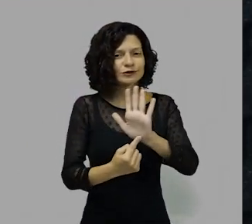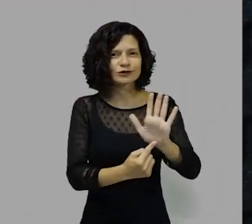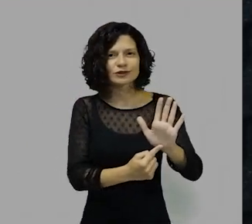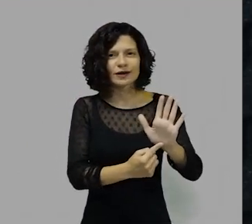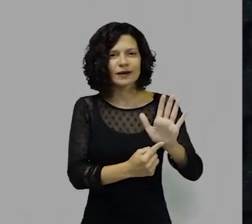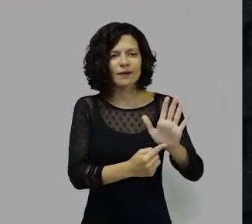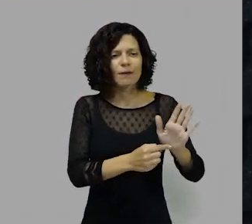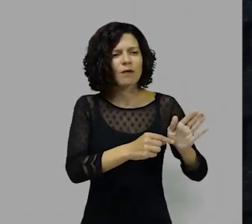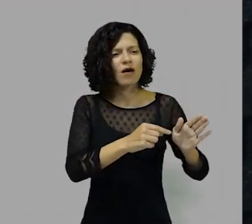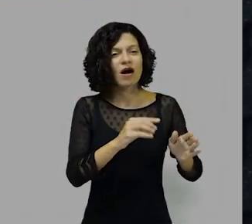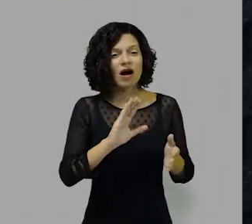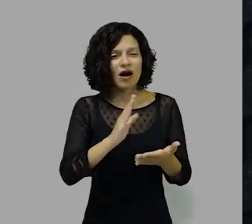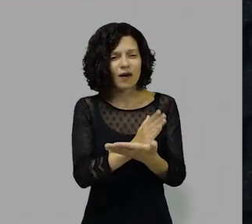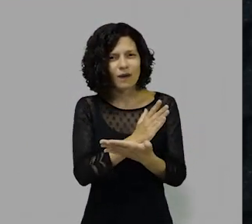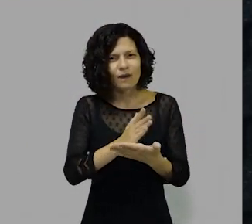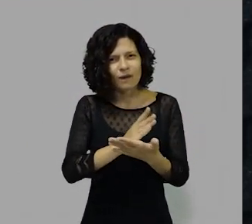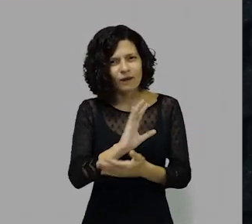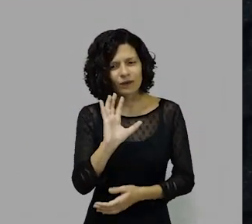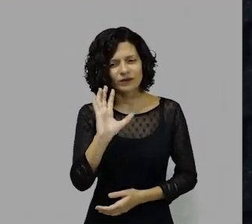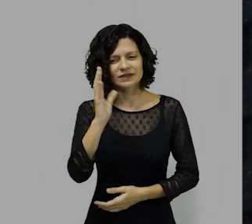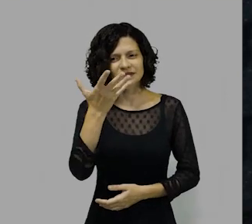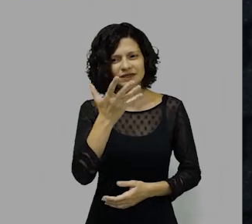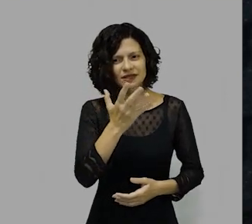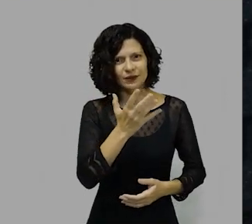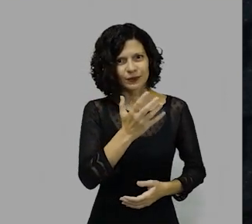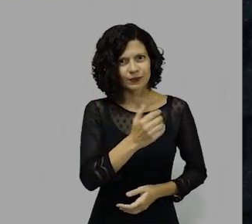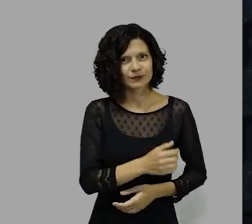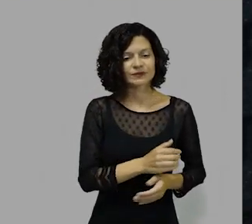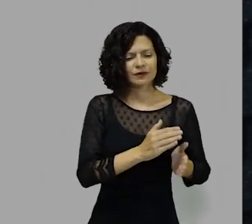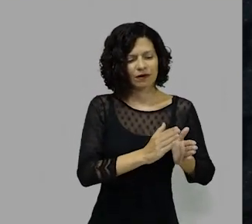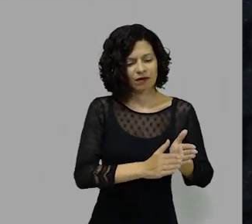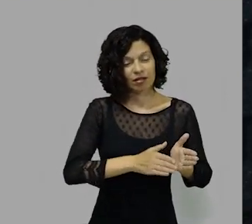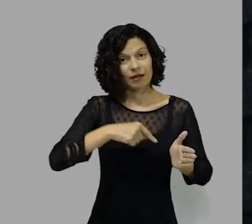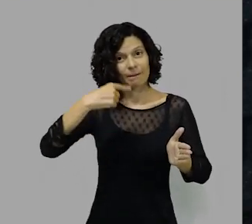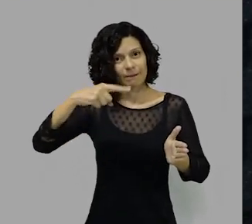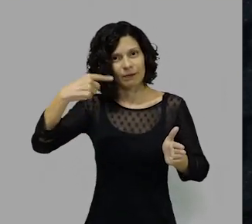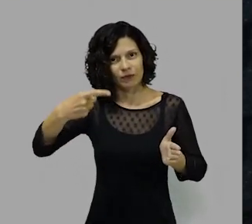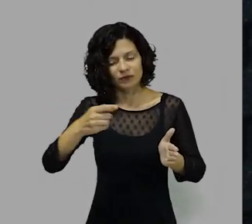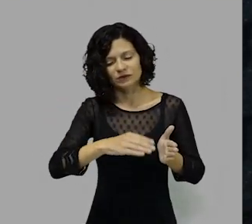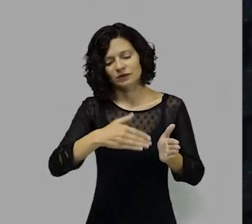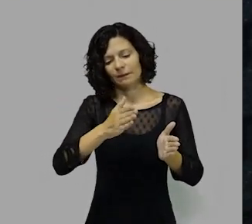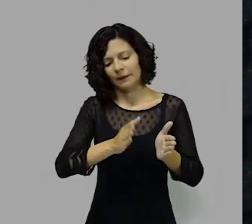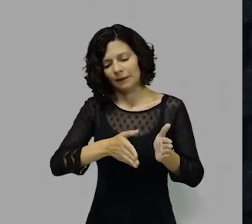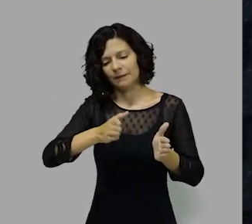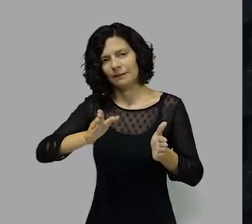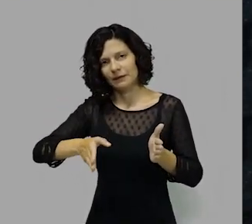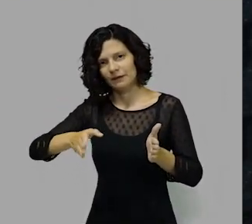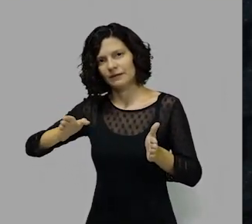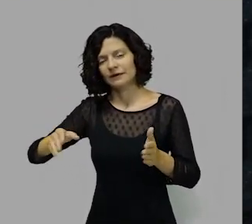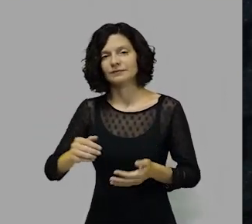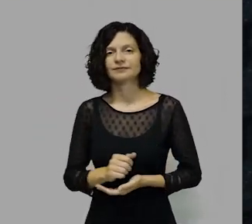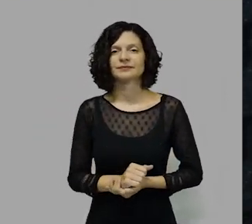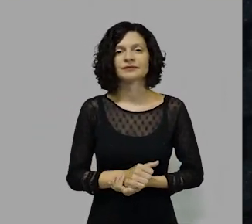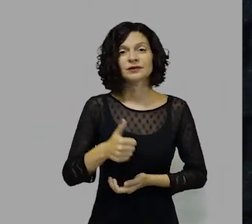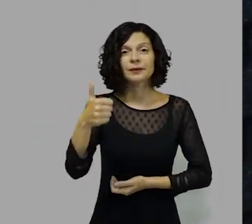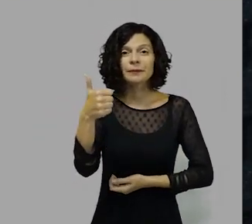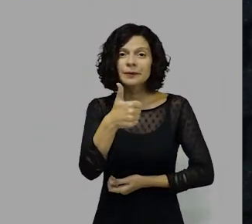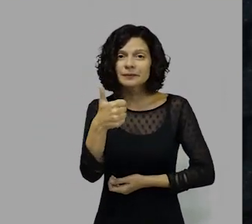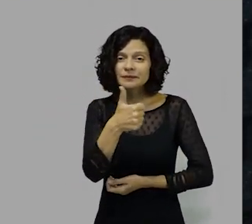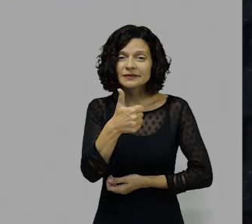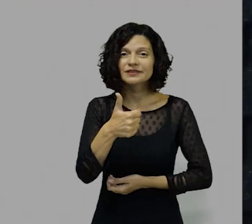primeiro. Firstly, primeiramente, quando você coloca o ly no final. Second,